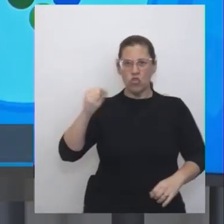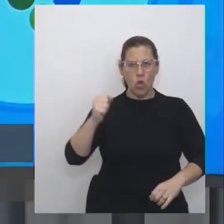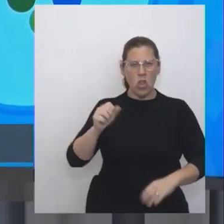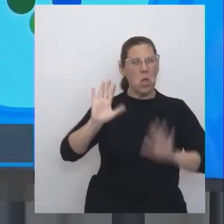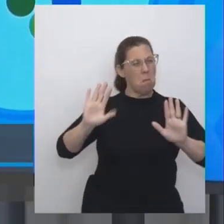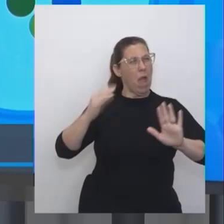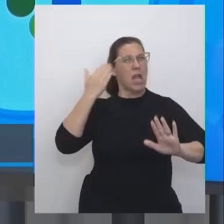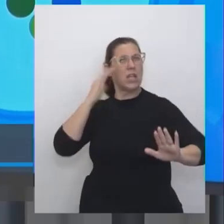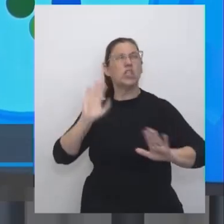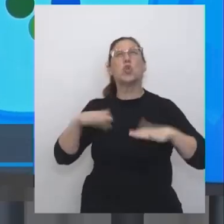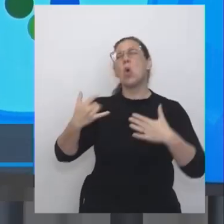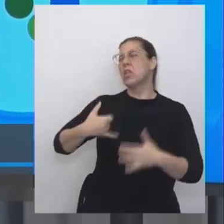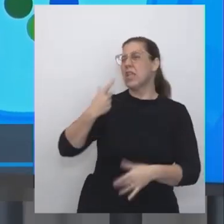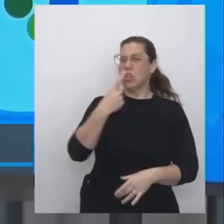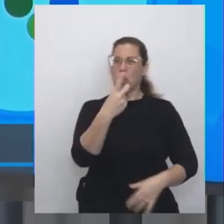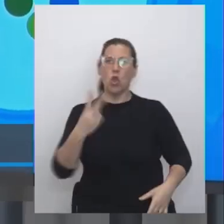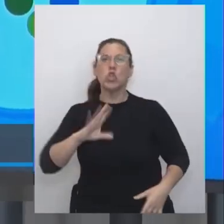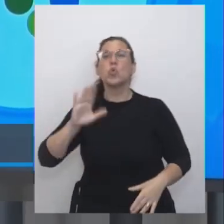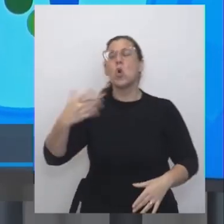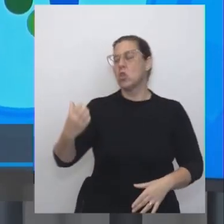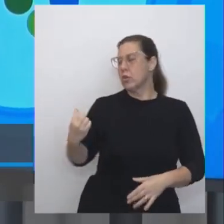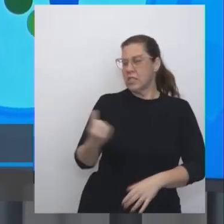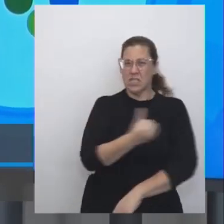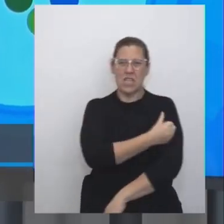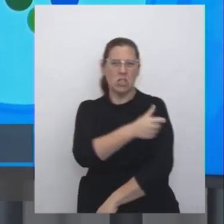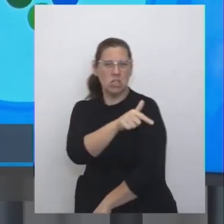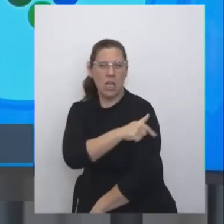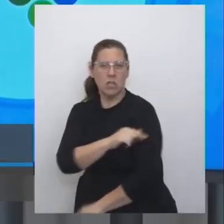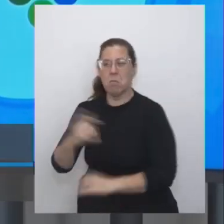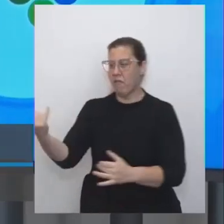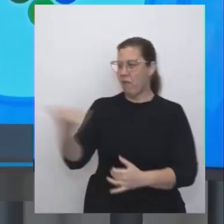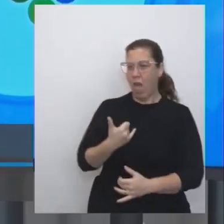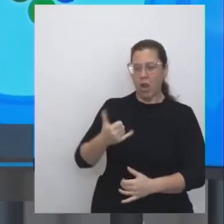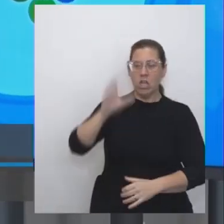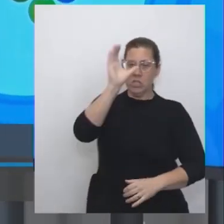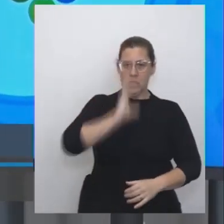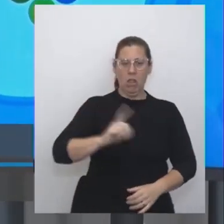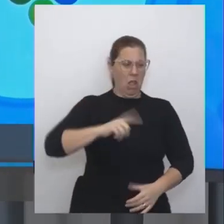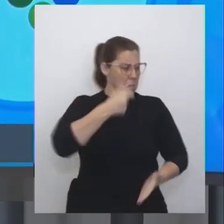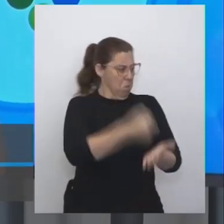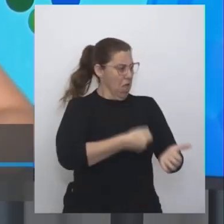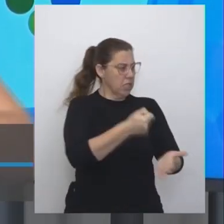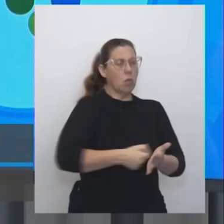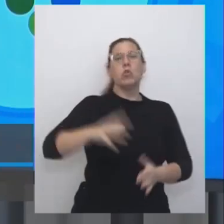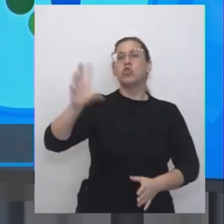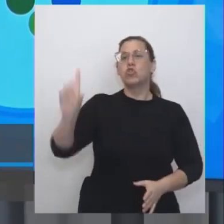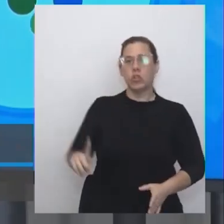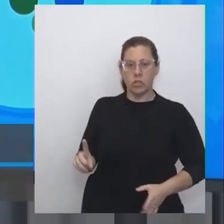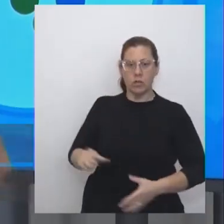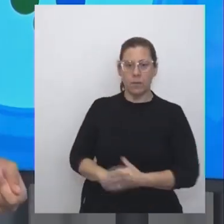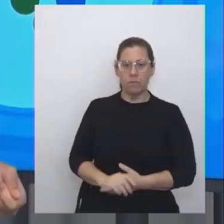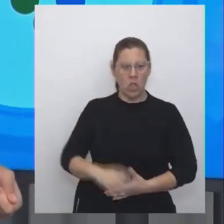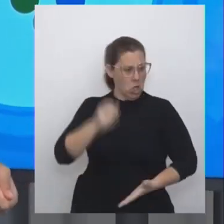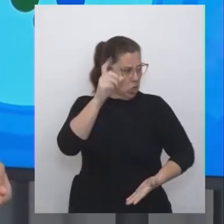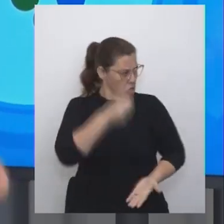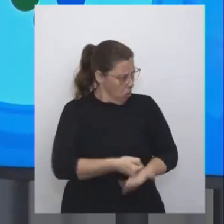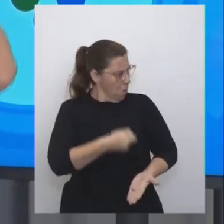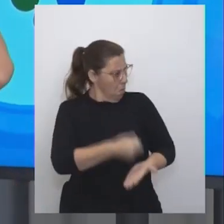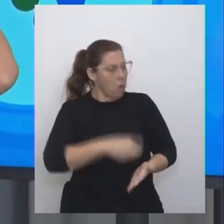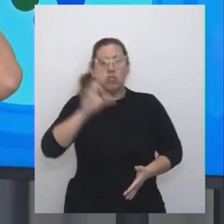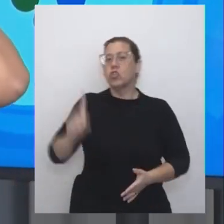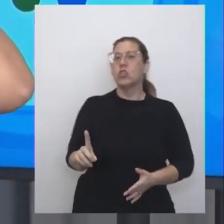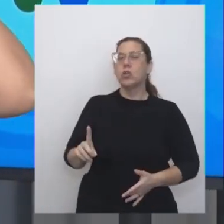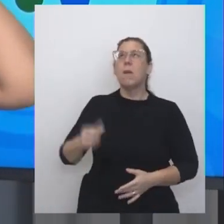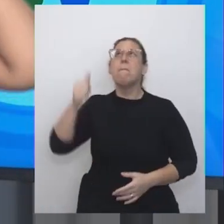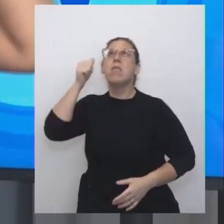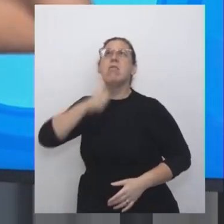Mas entendi mesmo só aos 12, quando estava no 6º ou 7º ano. E me disseram que ser cidadão era dever e direito. Tava no dever de cobrar seus direitos. E